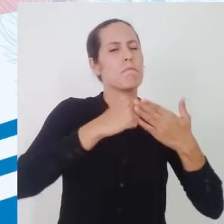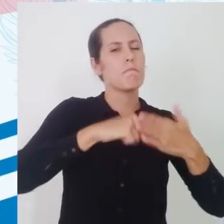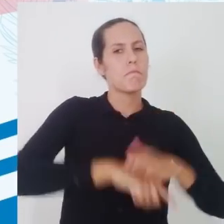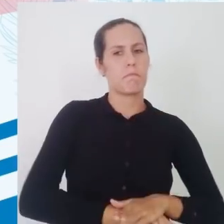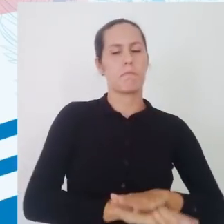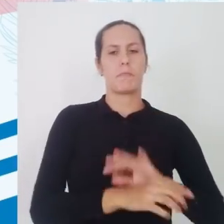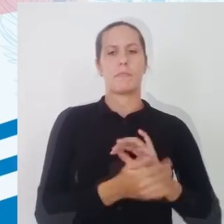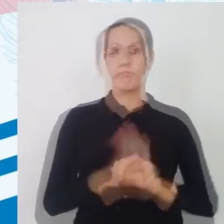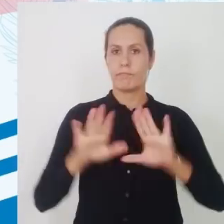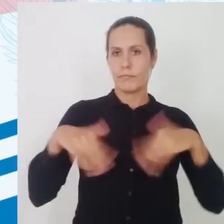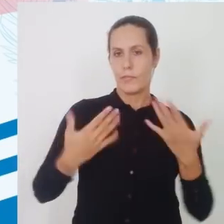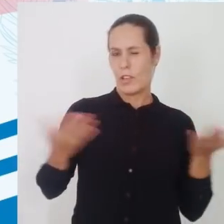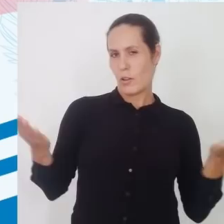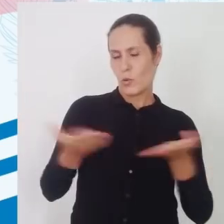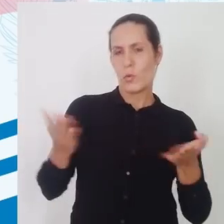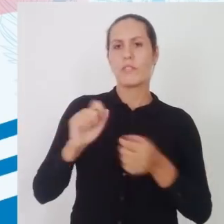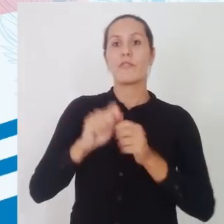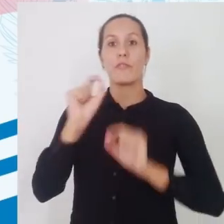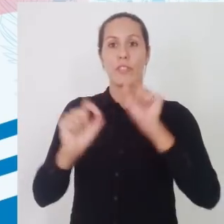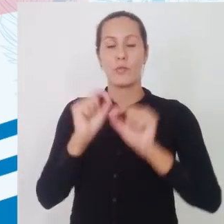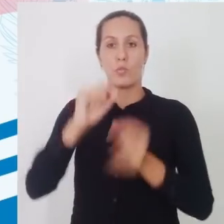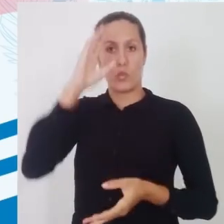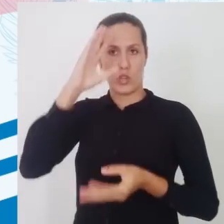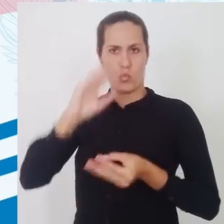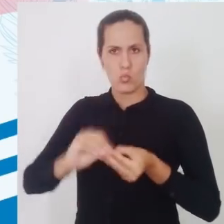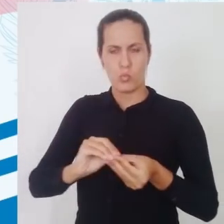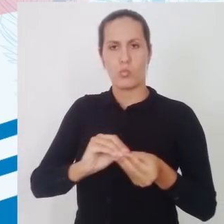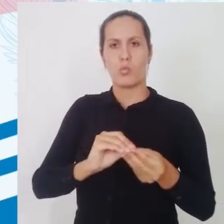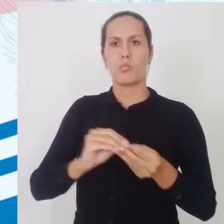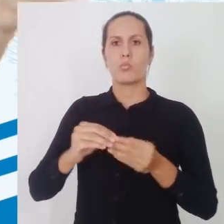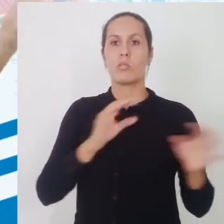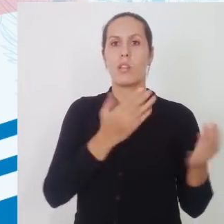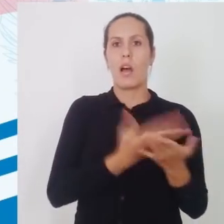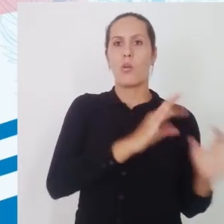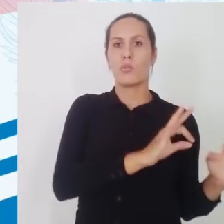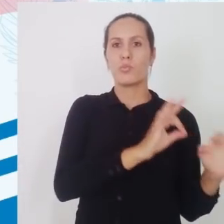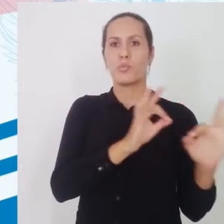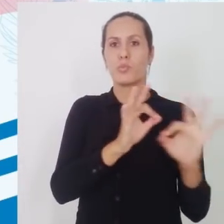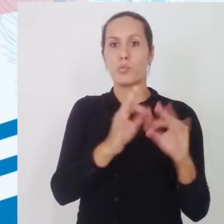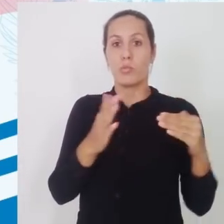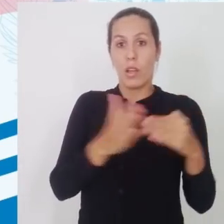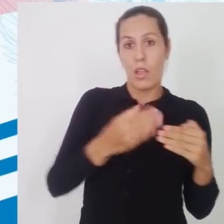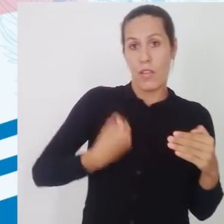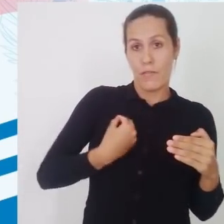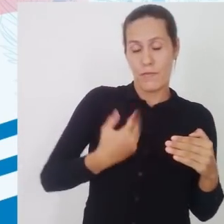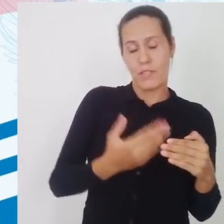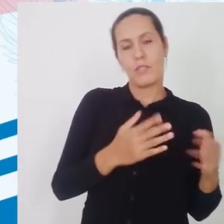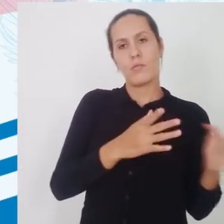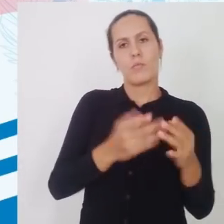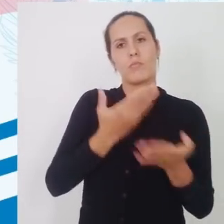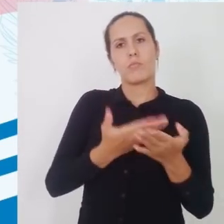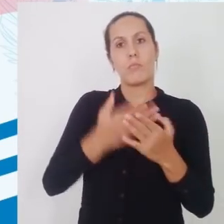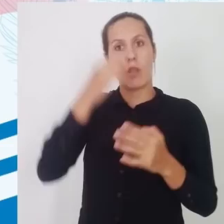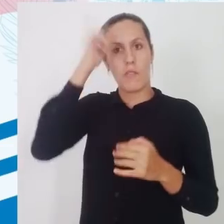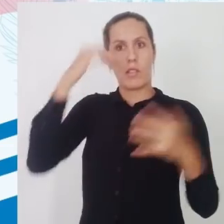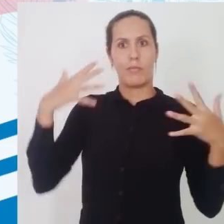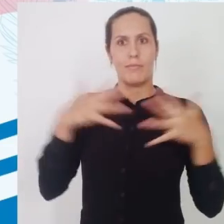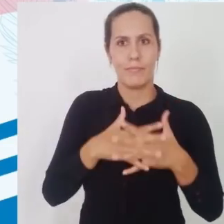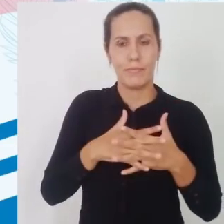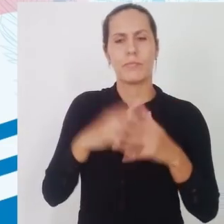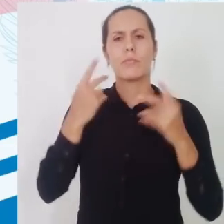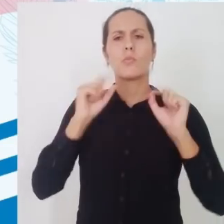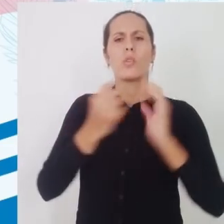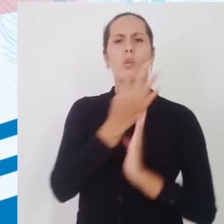mais. Então, a gente agora vai fazer um resuminho daquilo que a gente viu até aqui para não se perder, tá bem? A gente vai imaginar